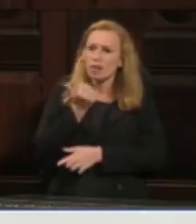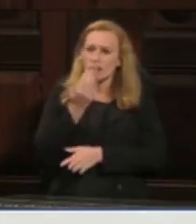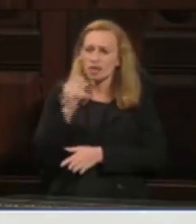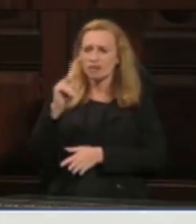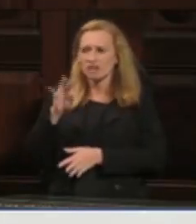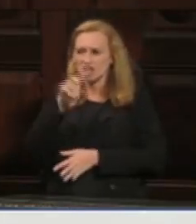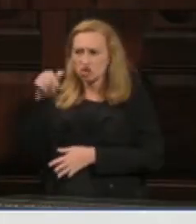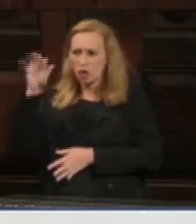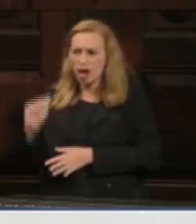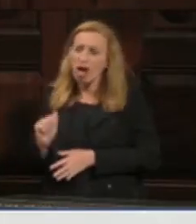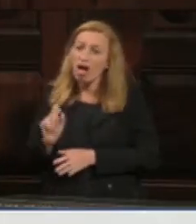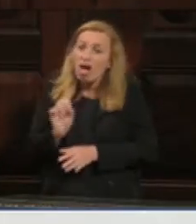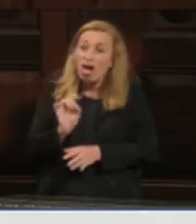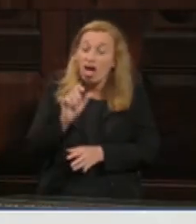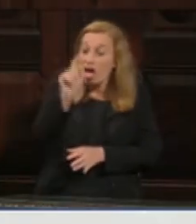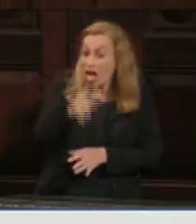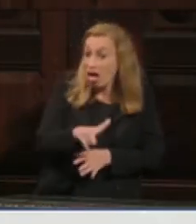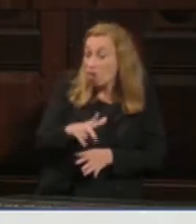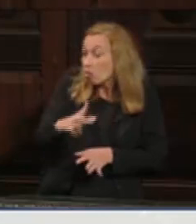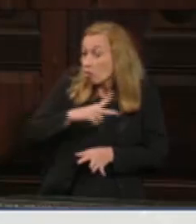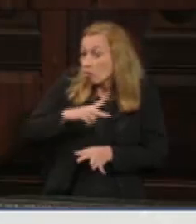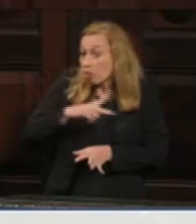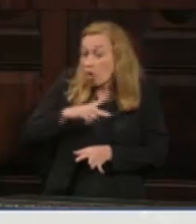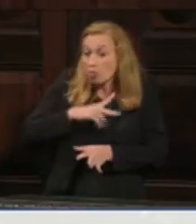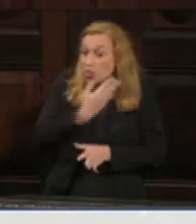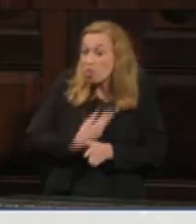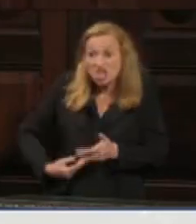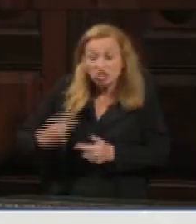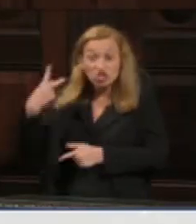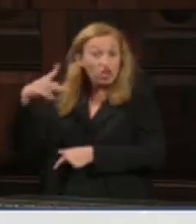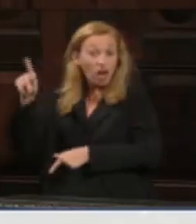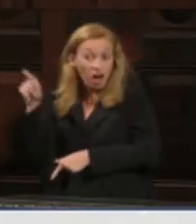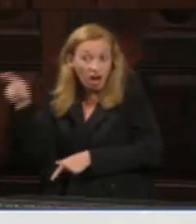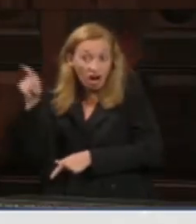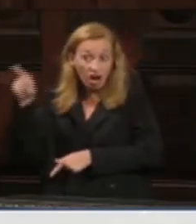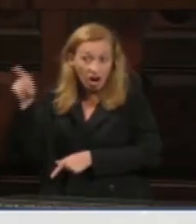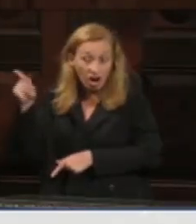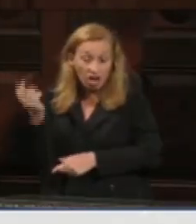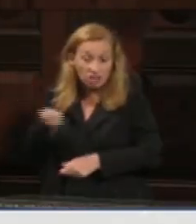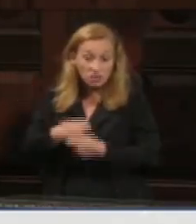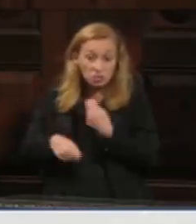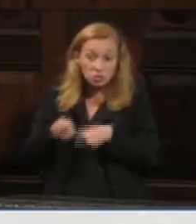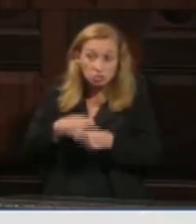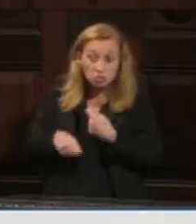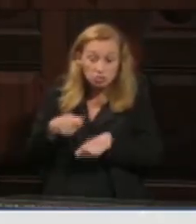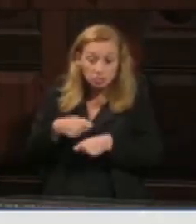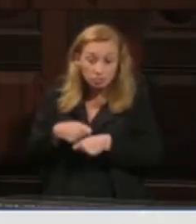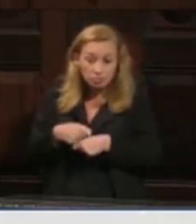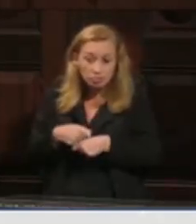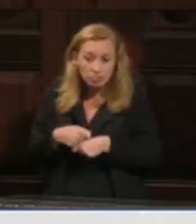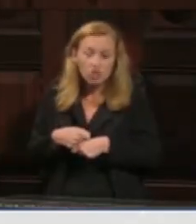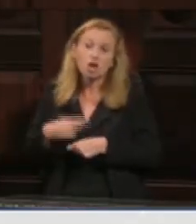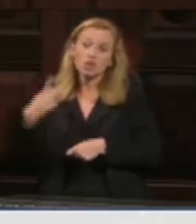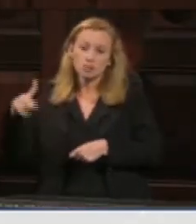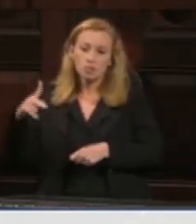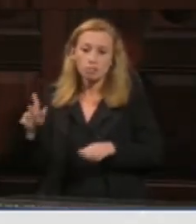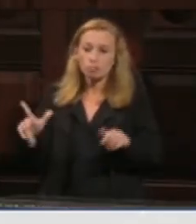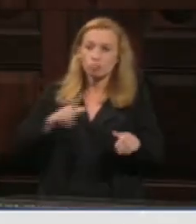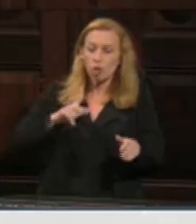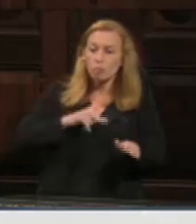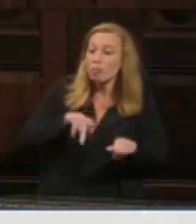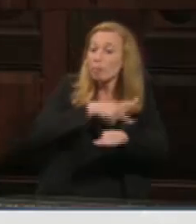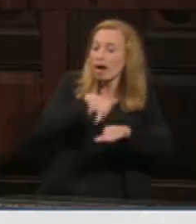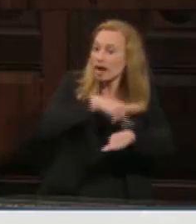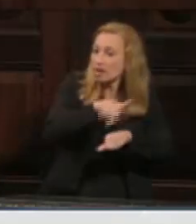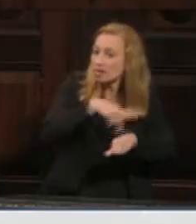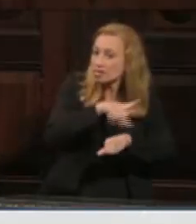governo venezuelano, com uma política desastrosa econômica e ilhando o seu próprio país